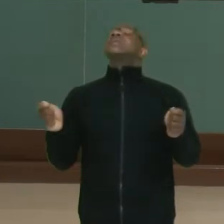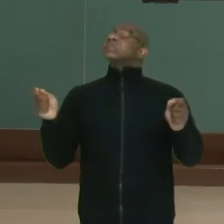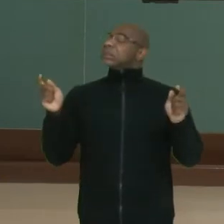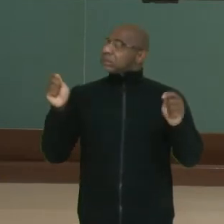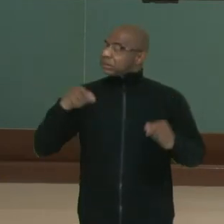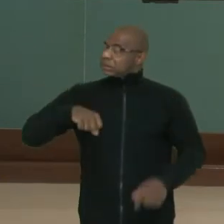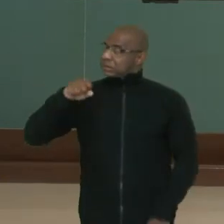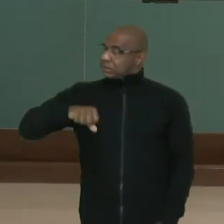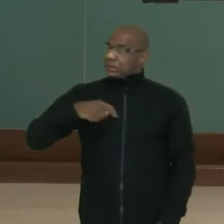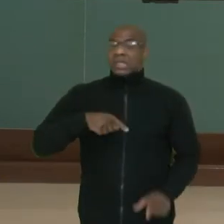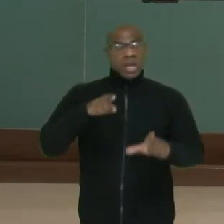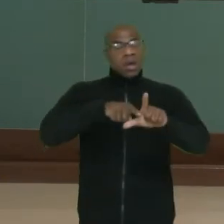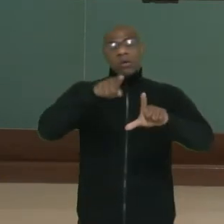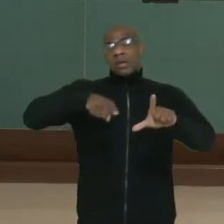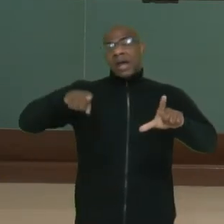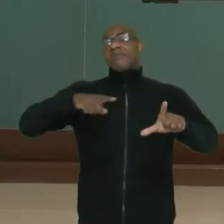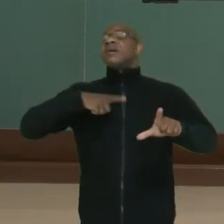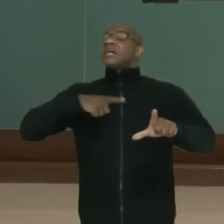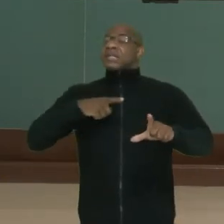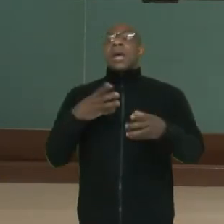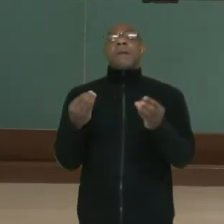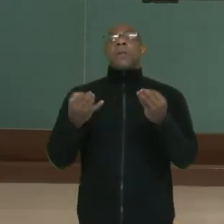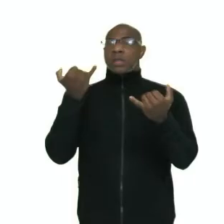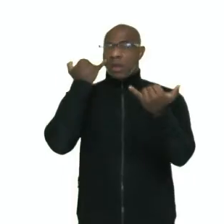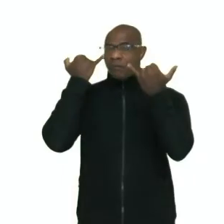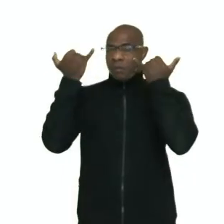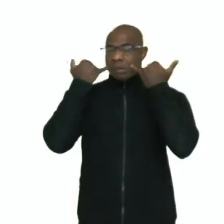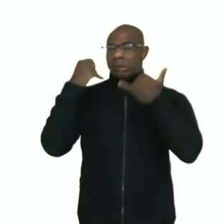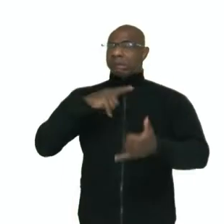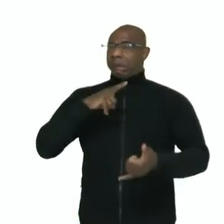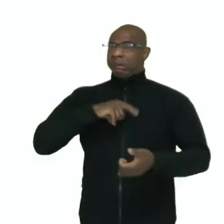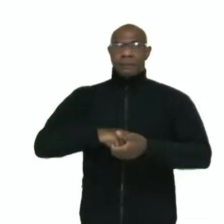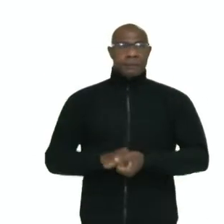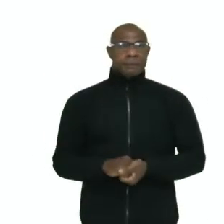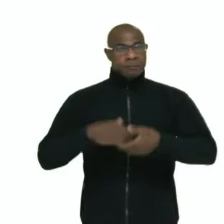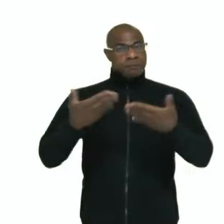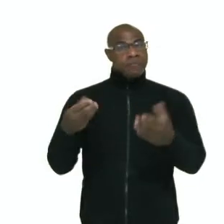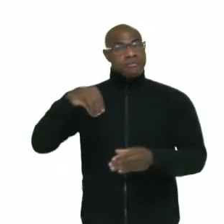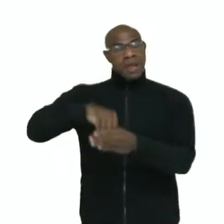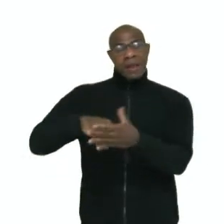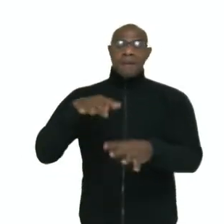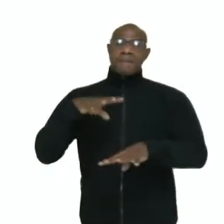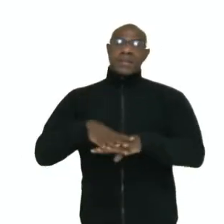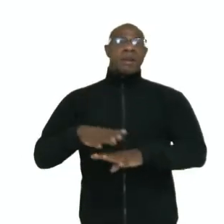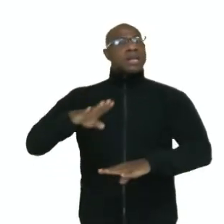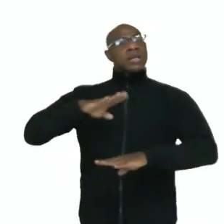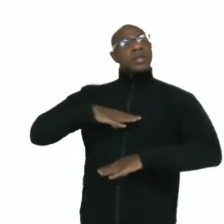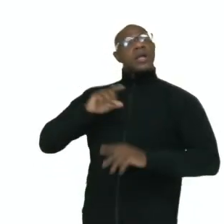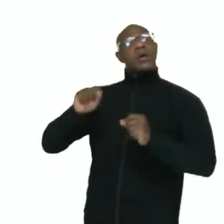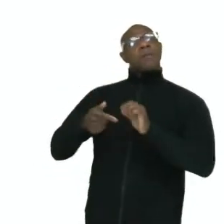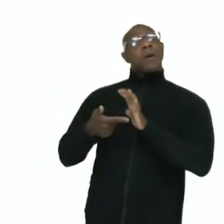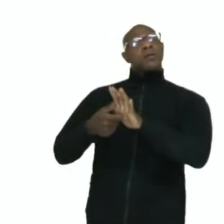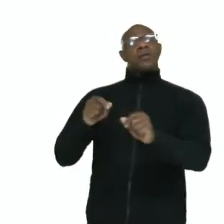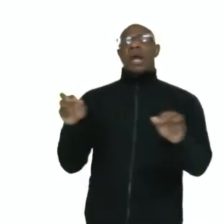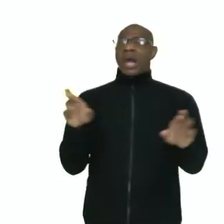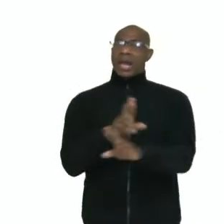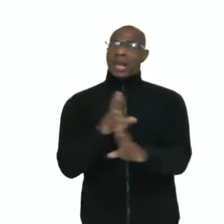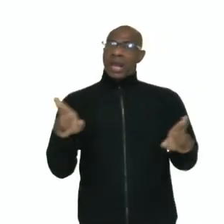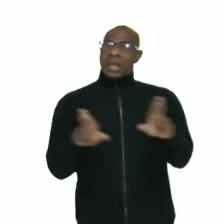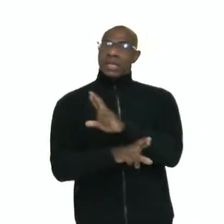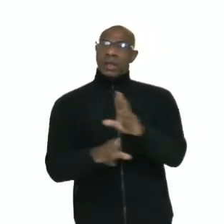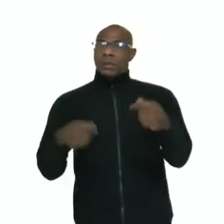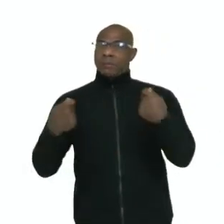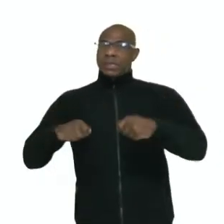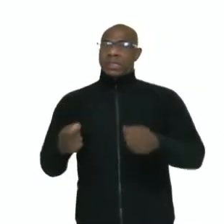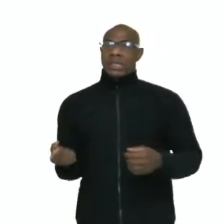muitas informações num espaço bem pequeno ali, ó. Em matemática, situações que apresentam alguma relação de